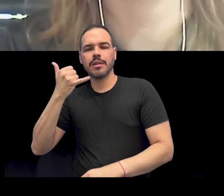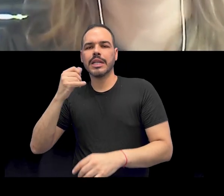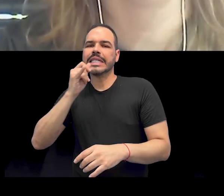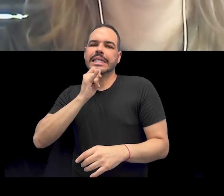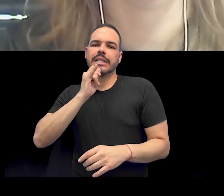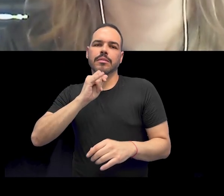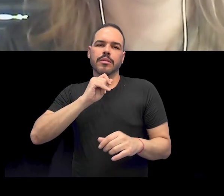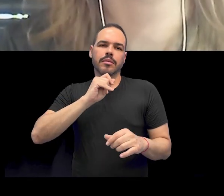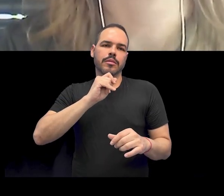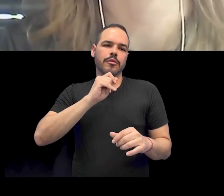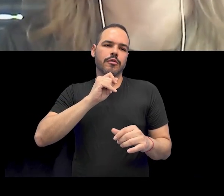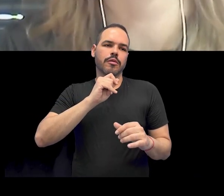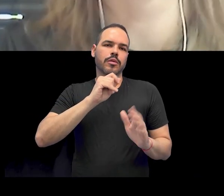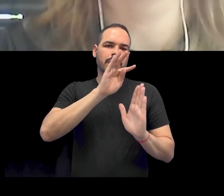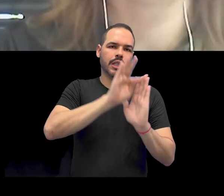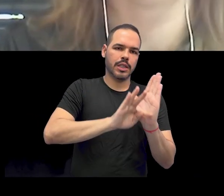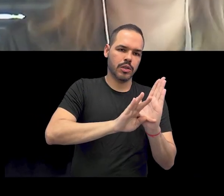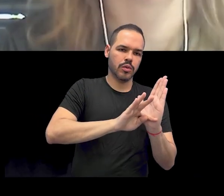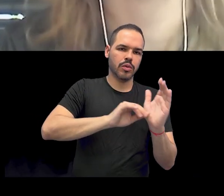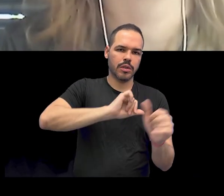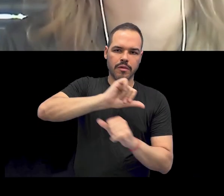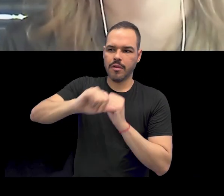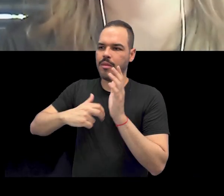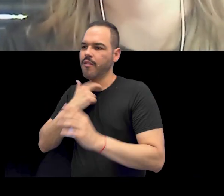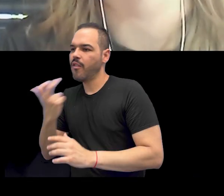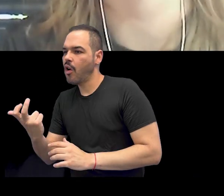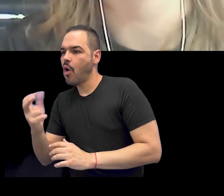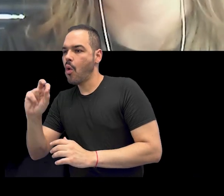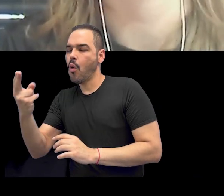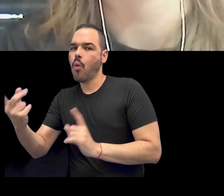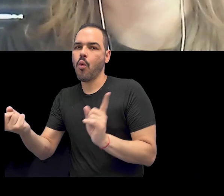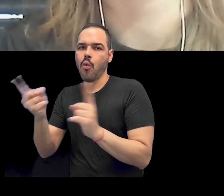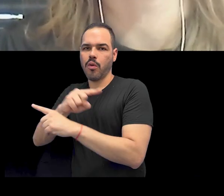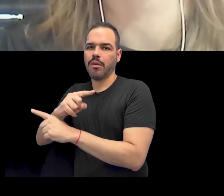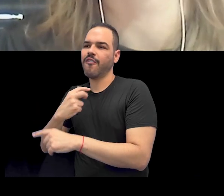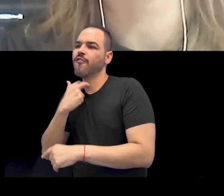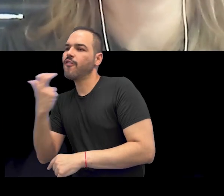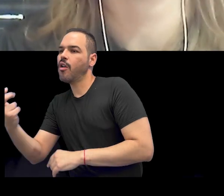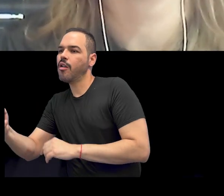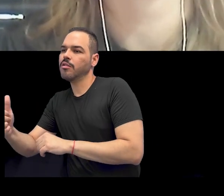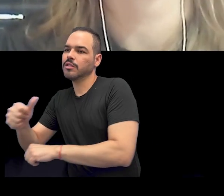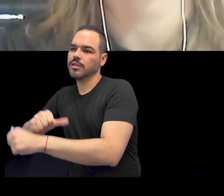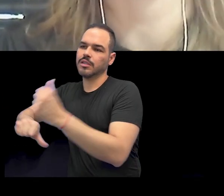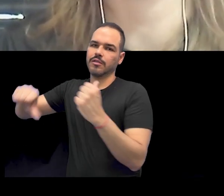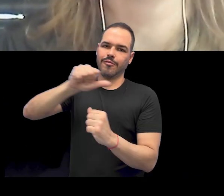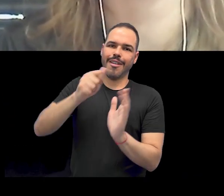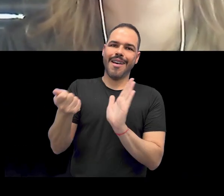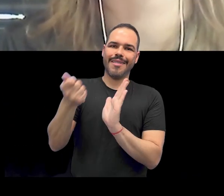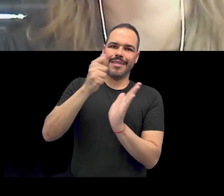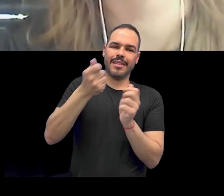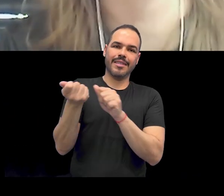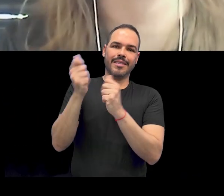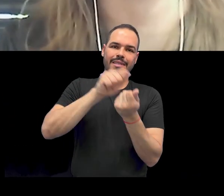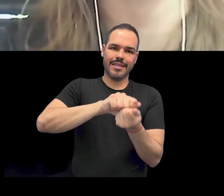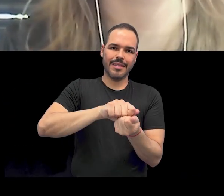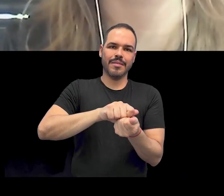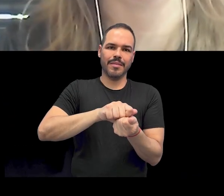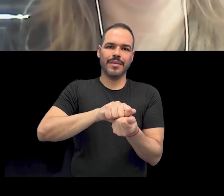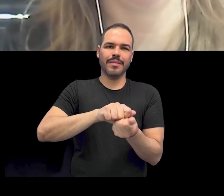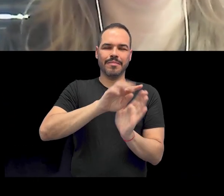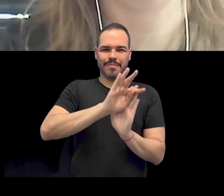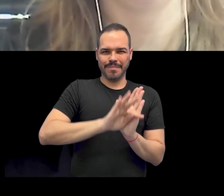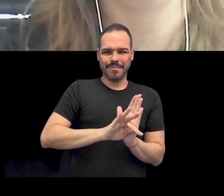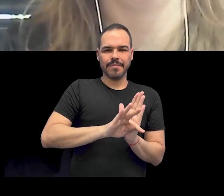voz o texto digitado e o texto em voz. E avatares em libras, sistemas de